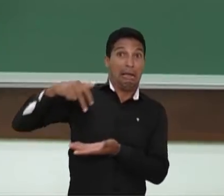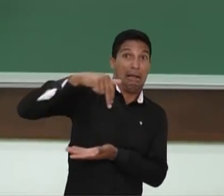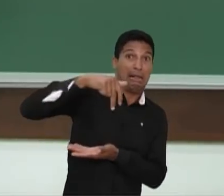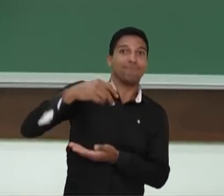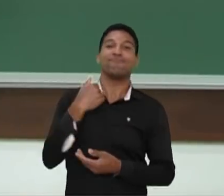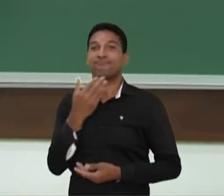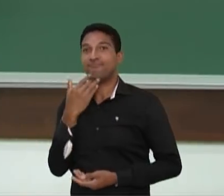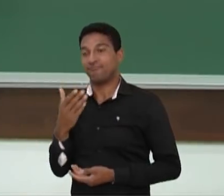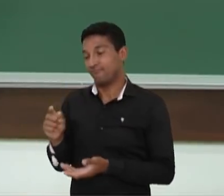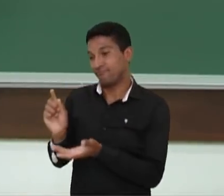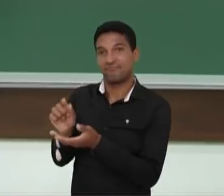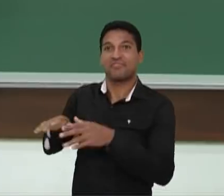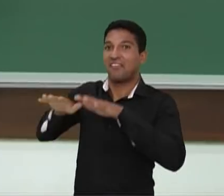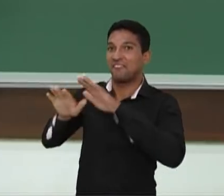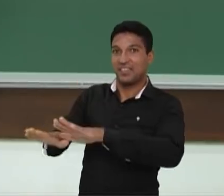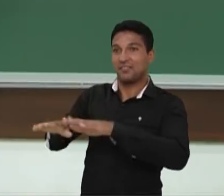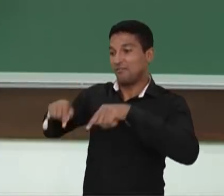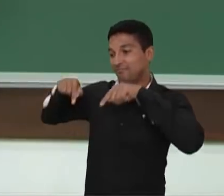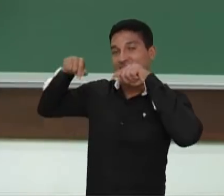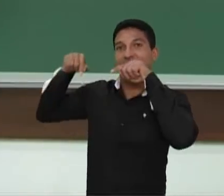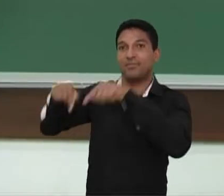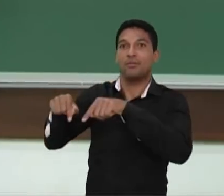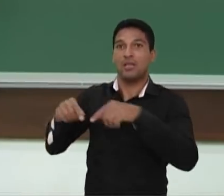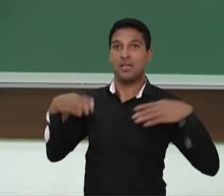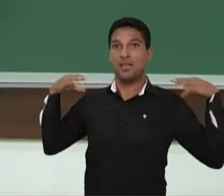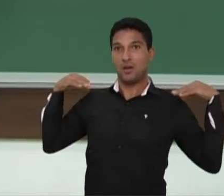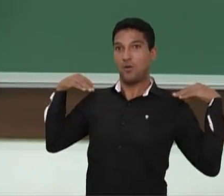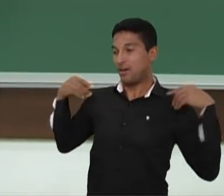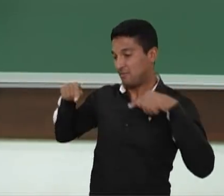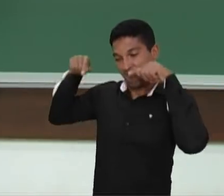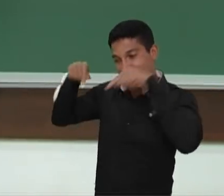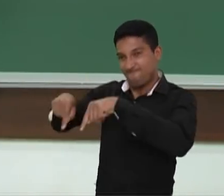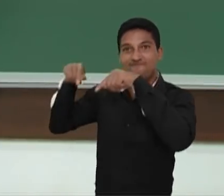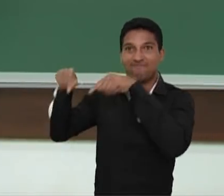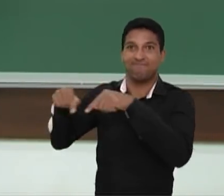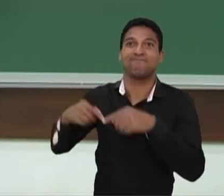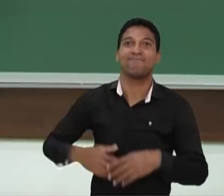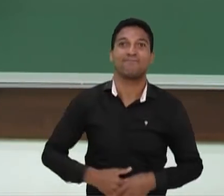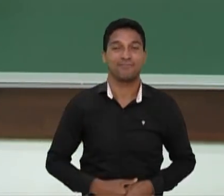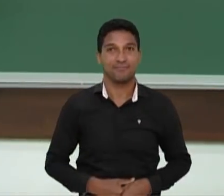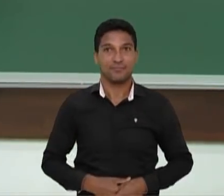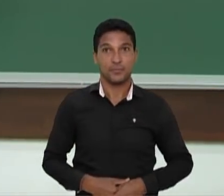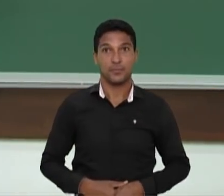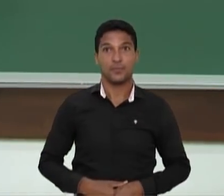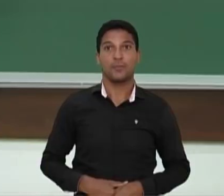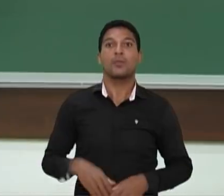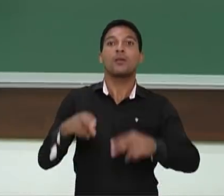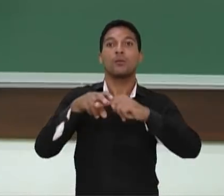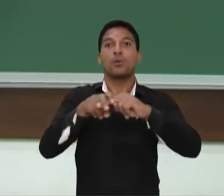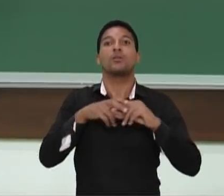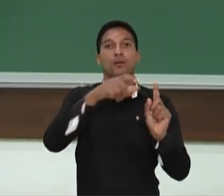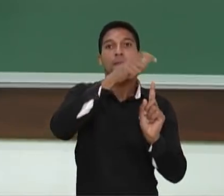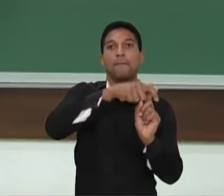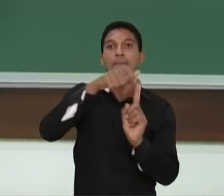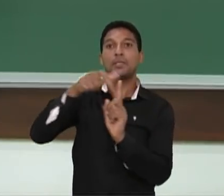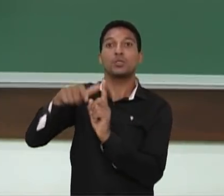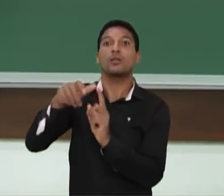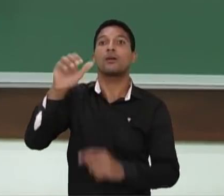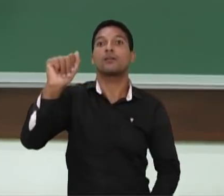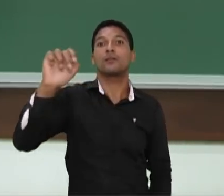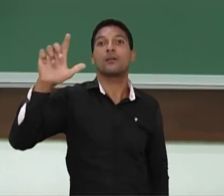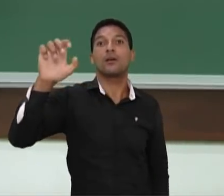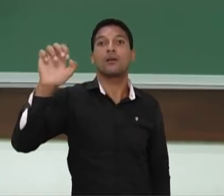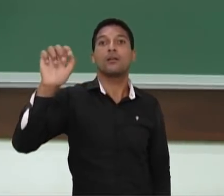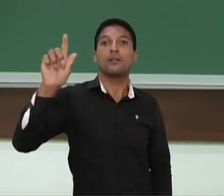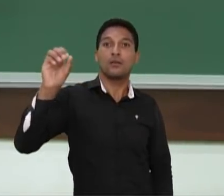foi egoísta, enfim, foi essa avaliação que o anjo fez dele, né? E geralmente vai trabalhar esses personagens